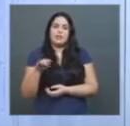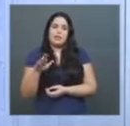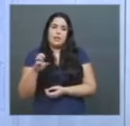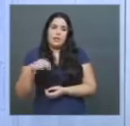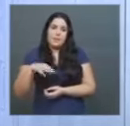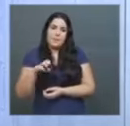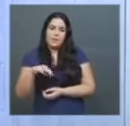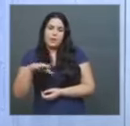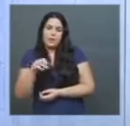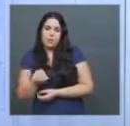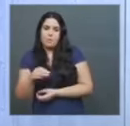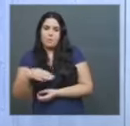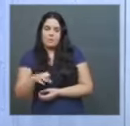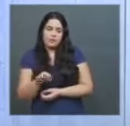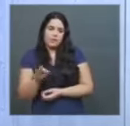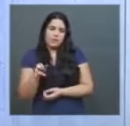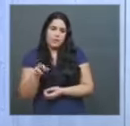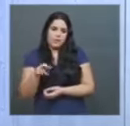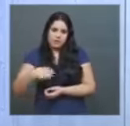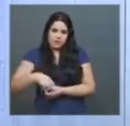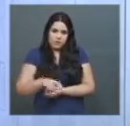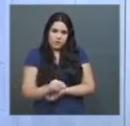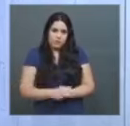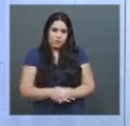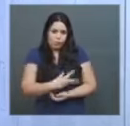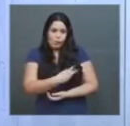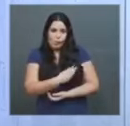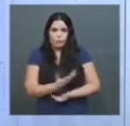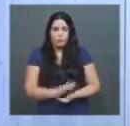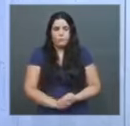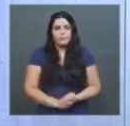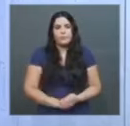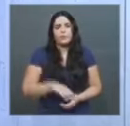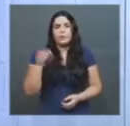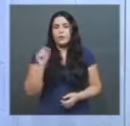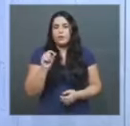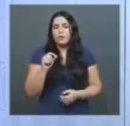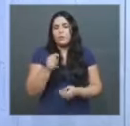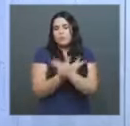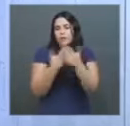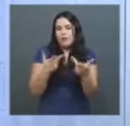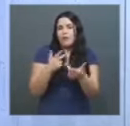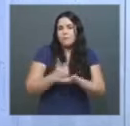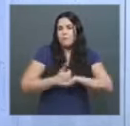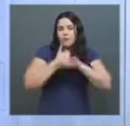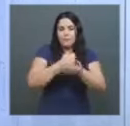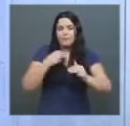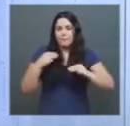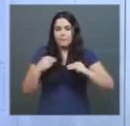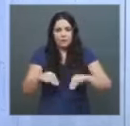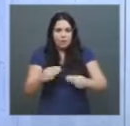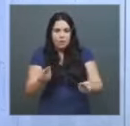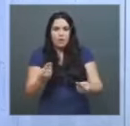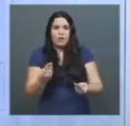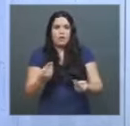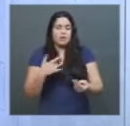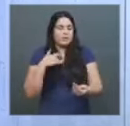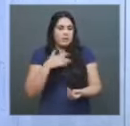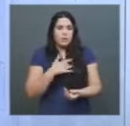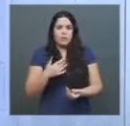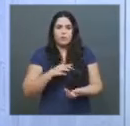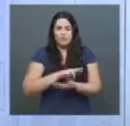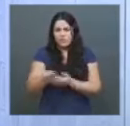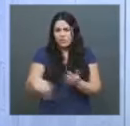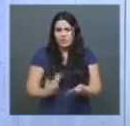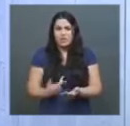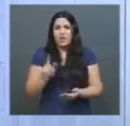grandes ações que, né, da Organização Mundial da Saúde, que é apoiado pelo Ministério e por todos os órgãos de saúde no mundo, é o